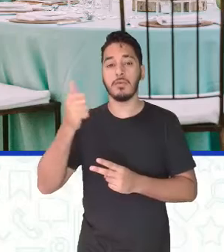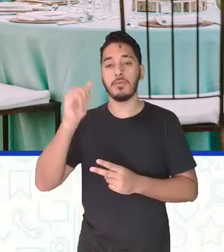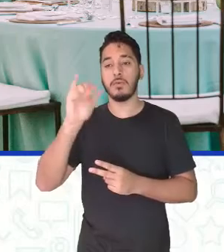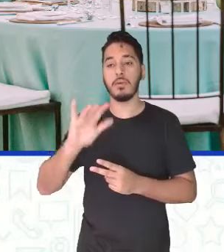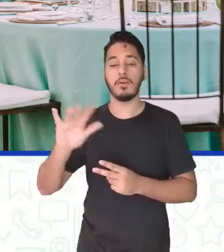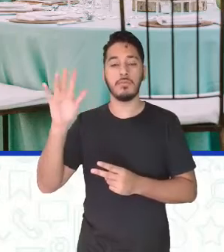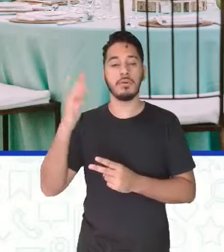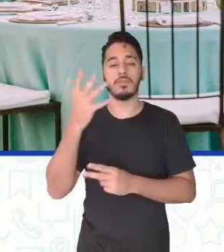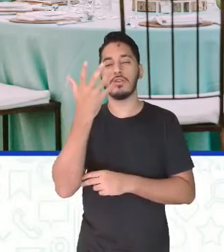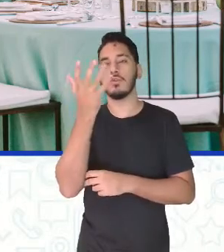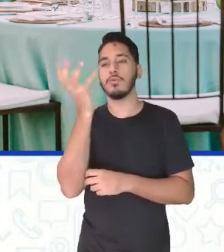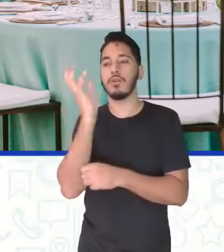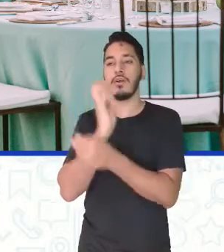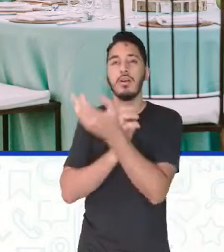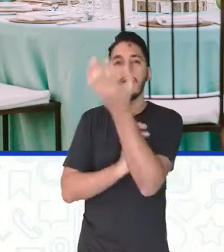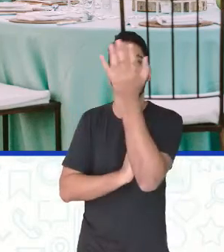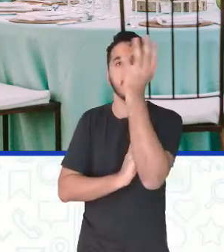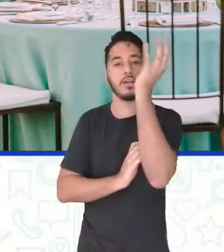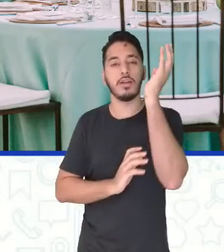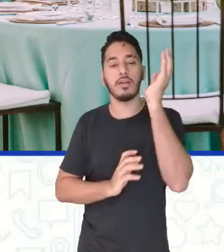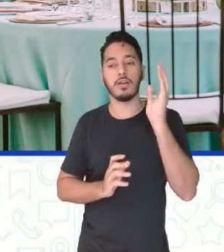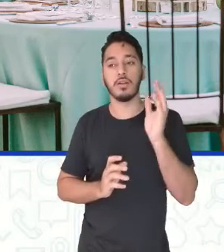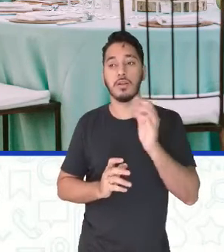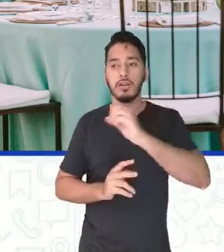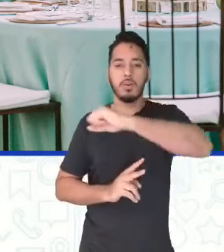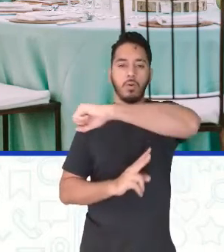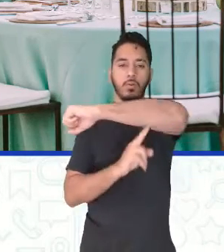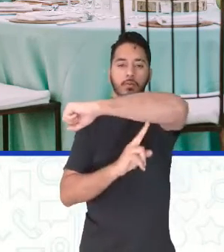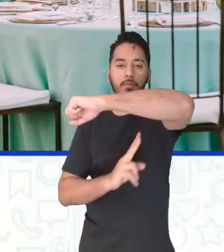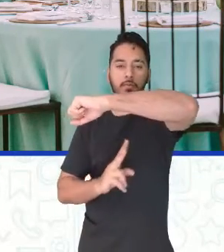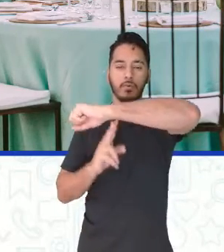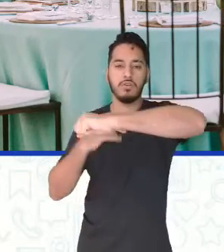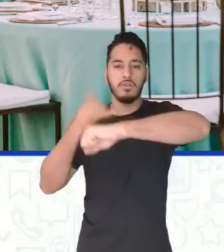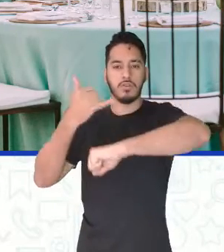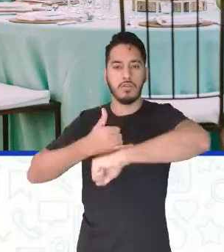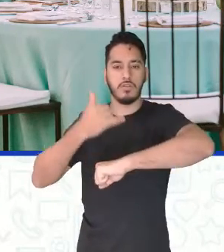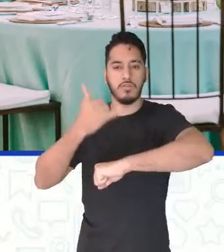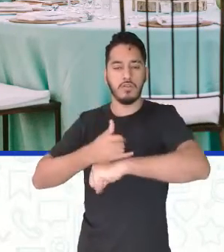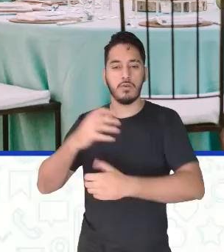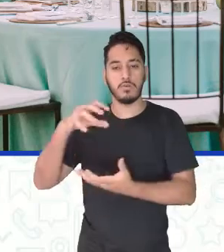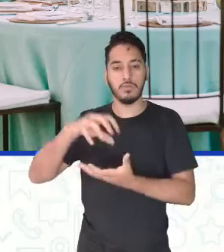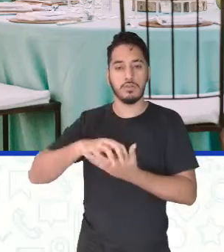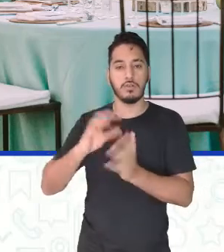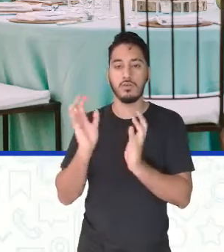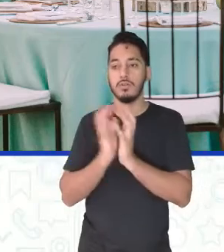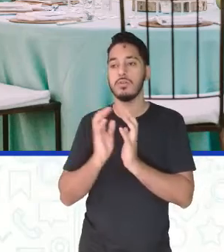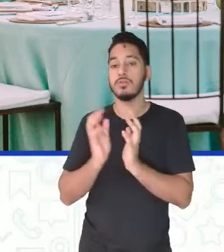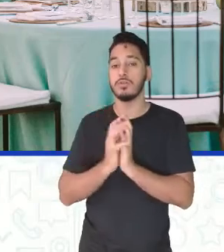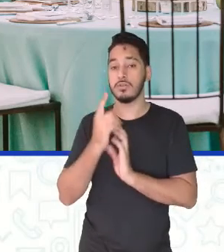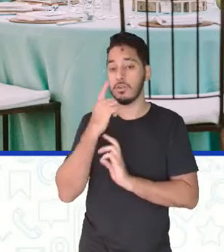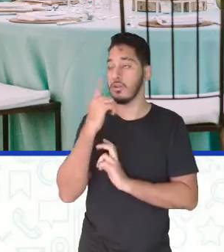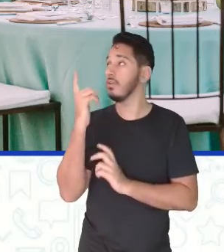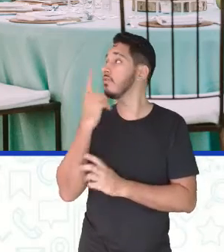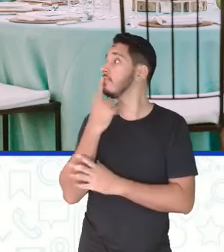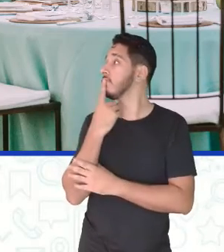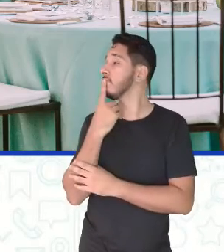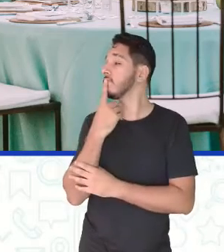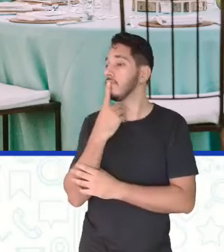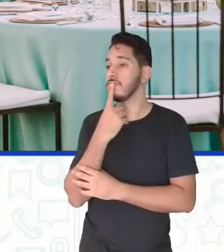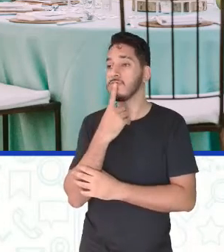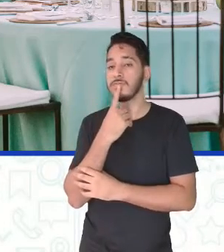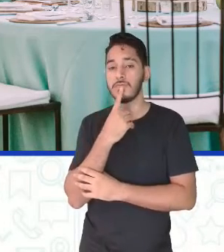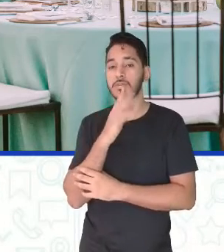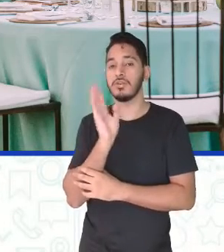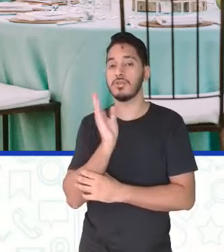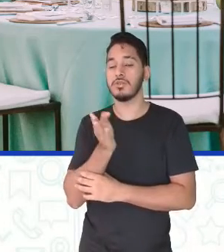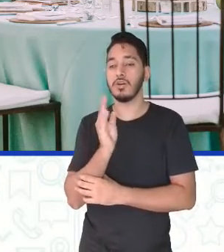imagem é a natureza, aí no meio tem uma pontezinha, ponte de ferro aqui no centro do Recife, hein? Olha só, hein? Que já vai ser